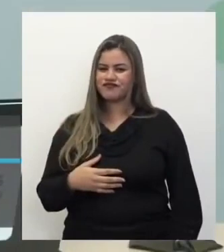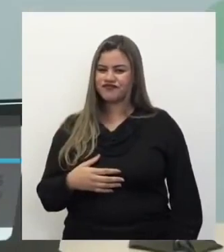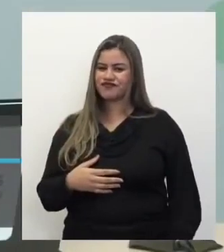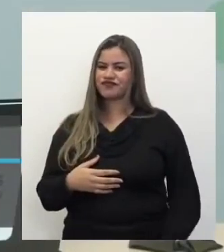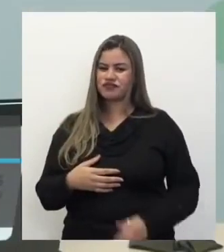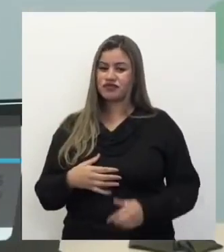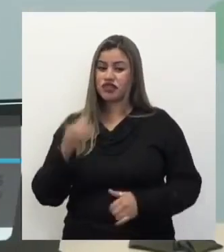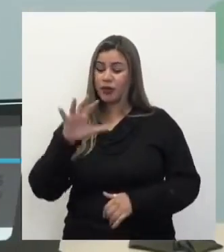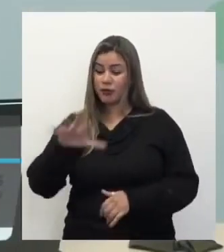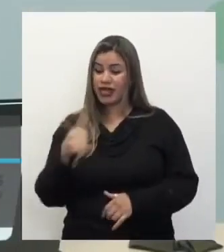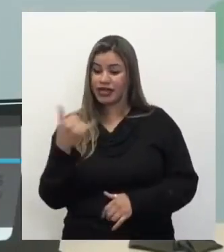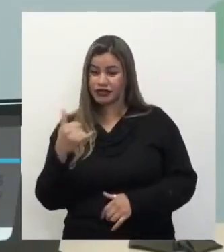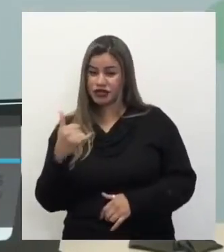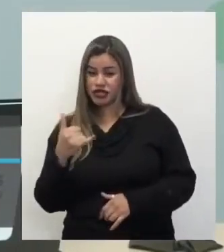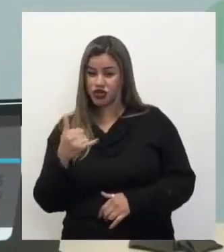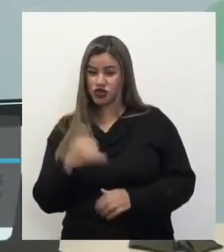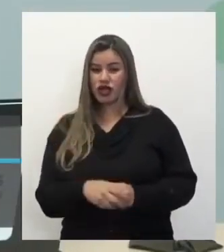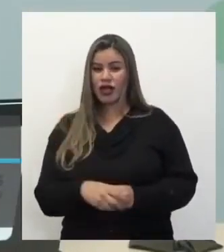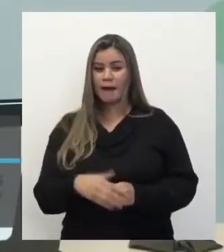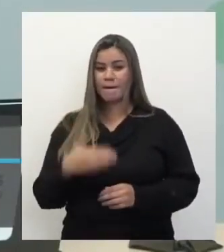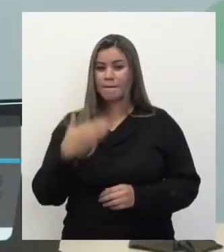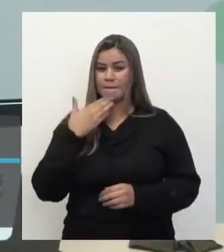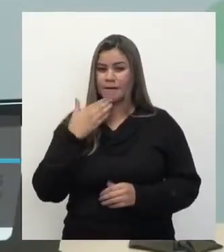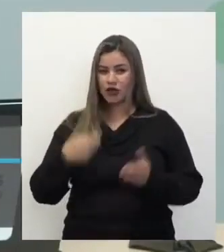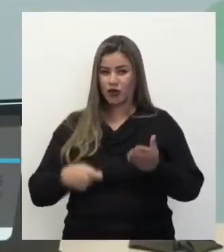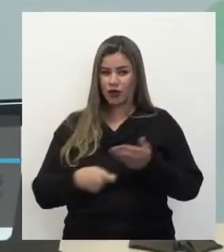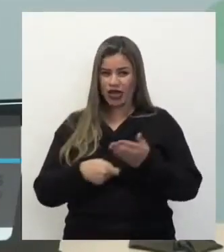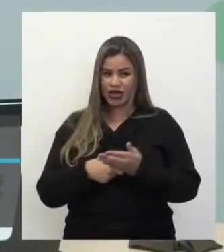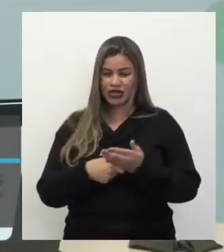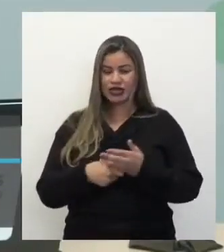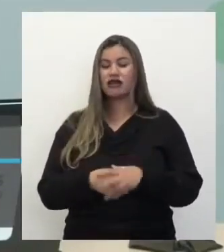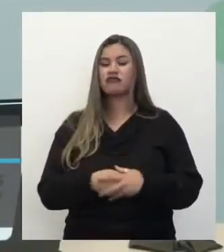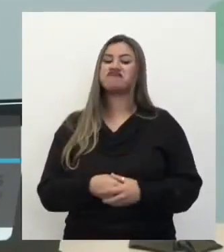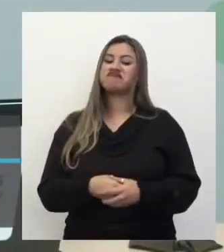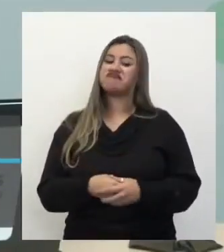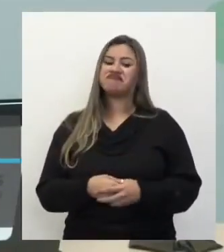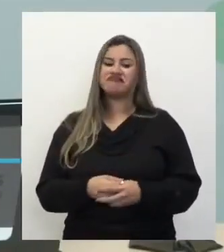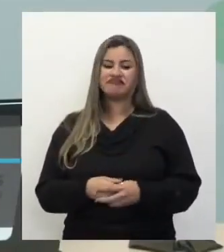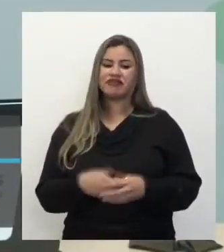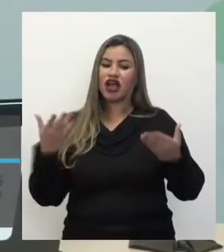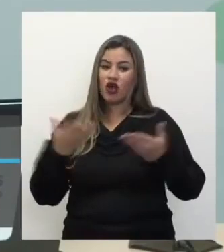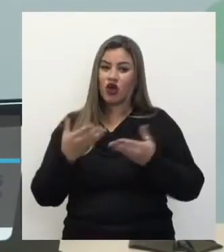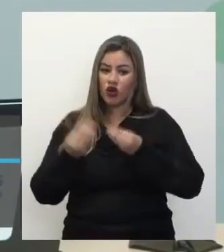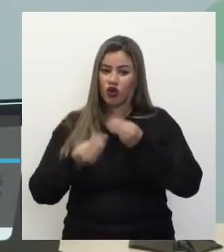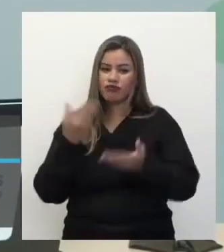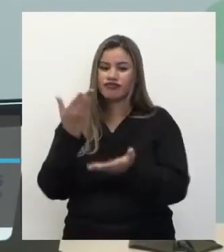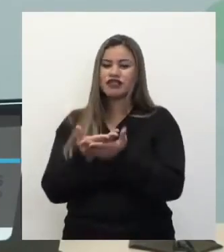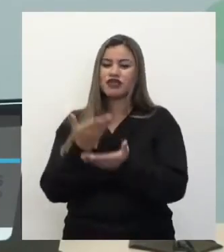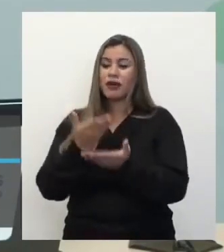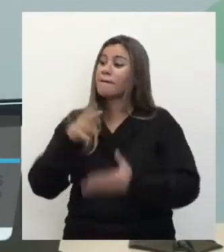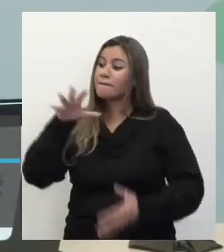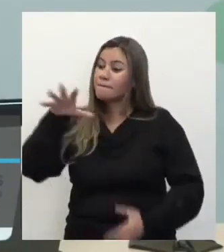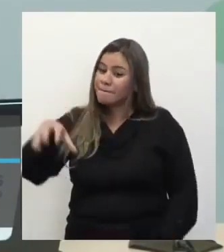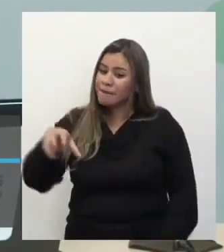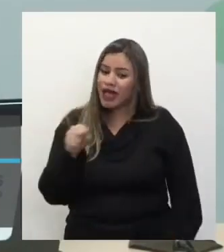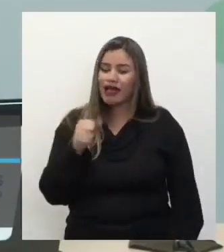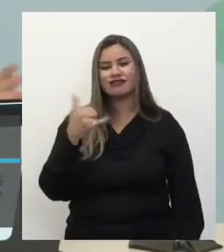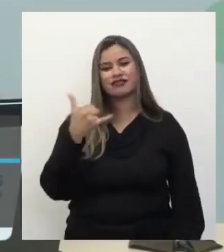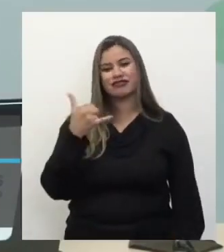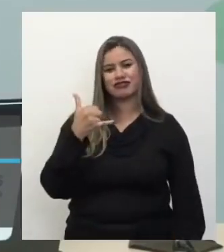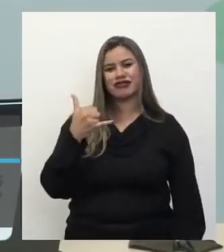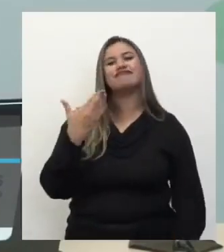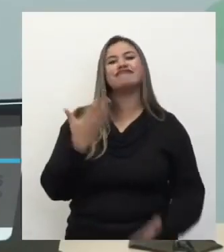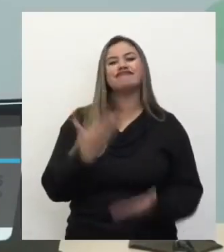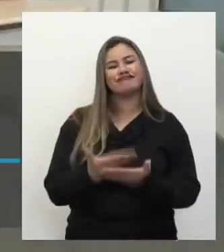ali, os alunos pedindo para carregar ali, perto da lousa e tal. Gente, agora a gente pede, pega o celular, por favor, fica com o